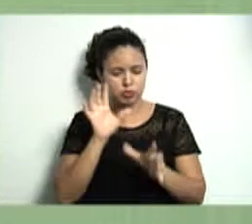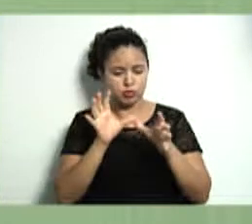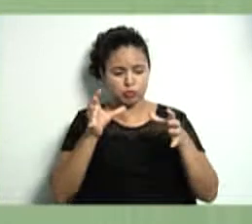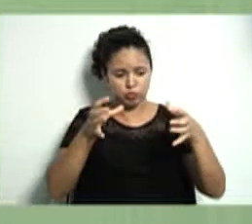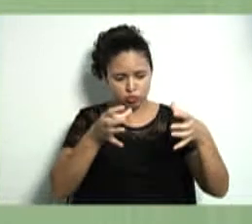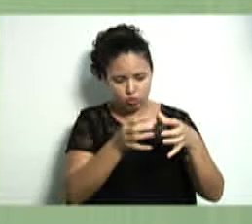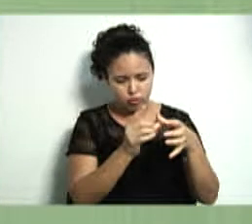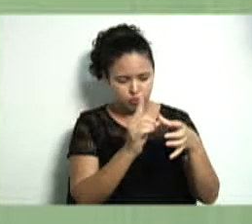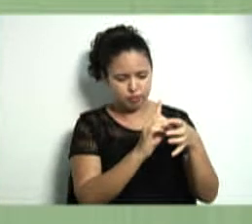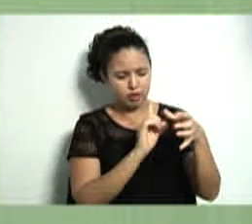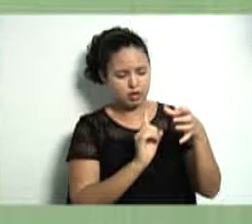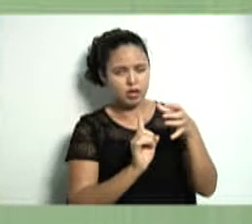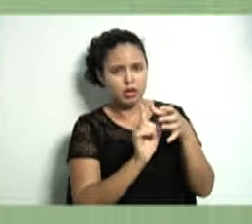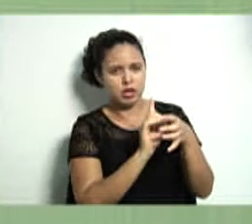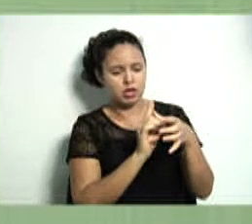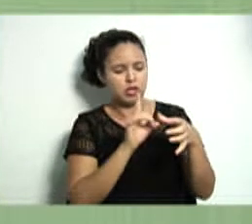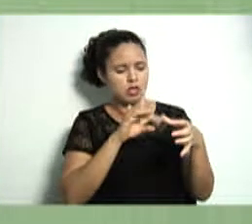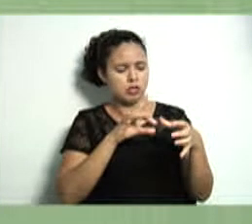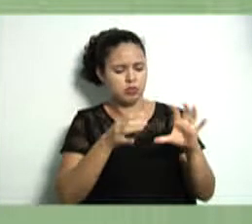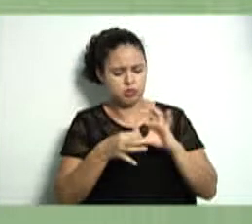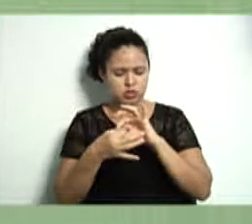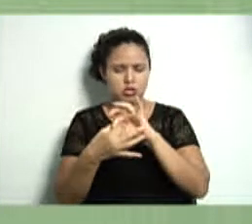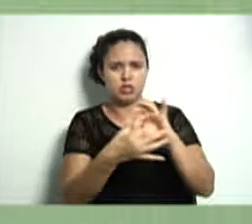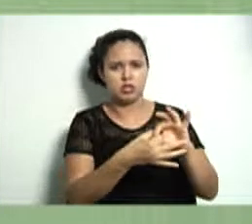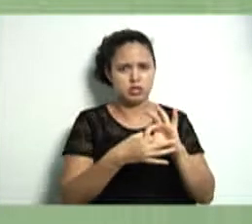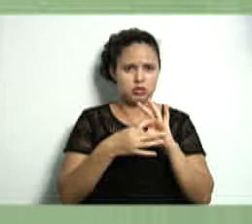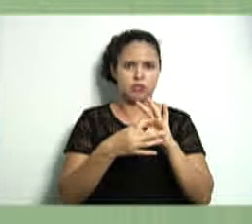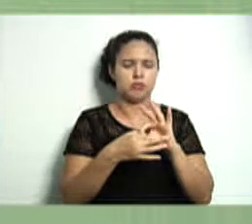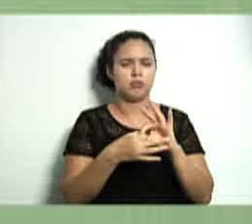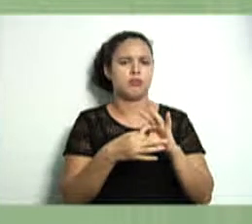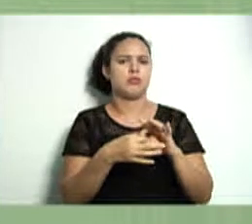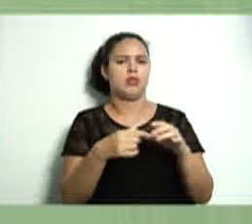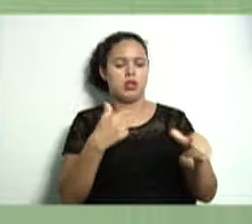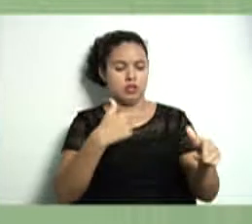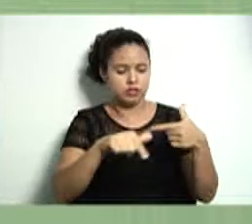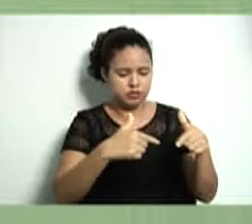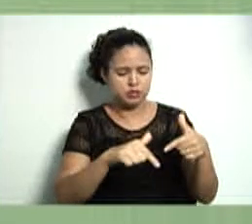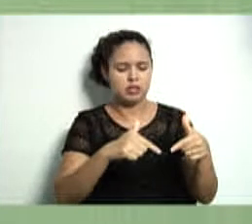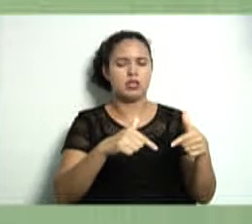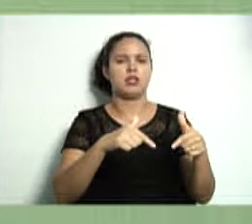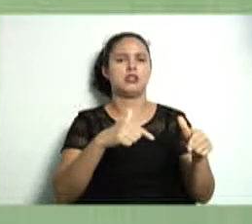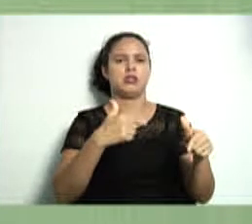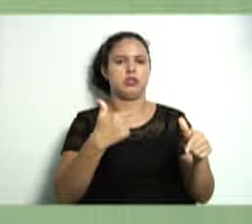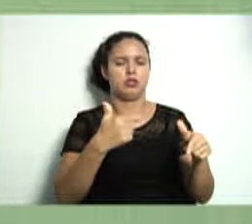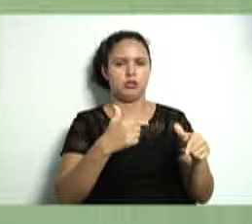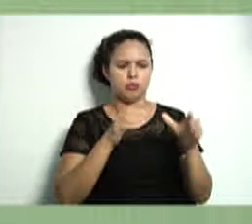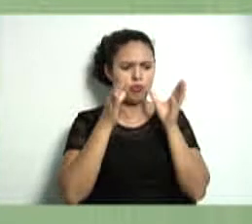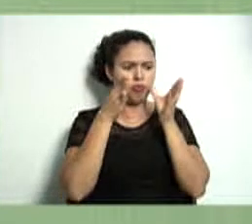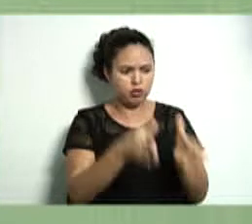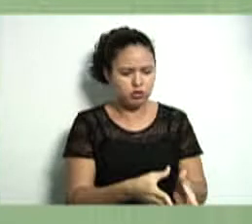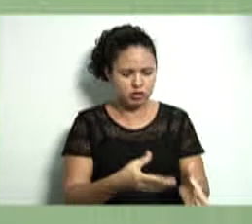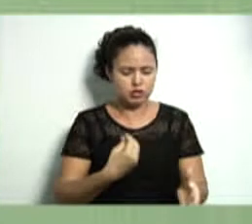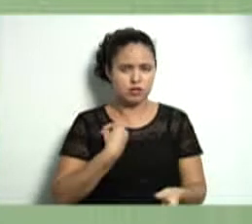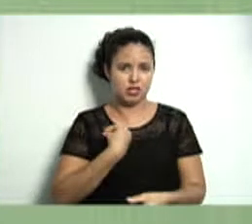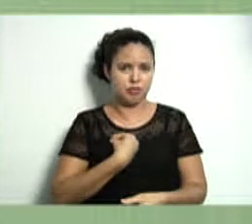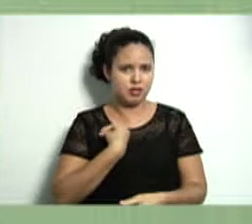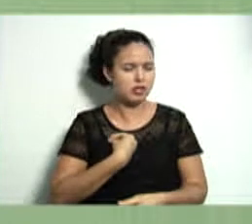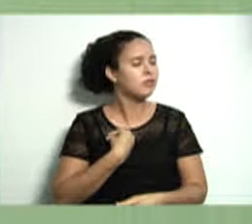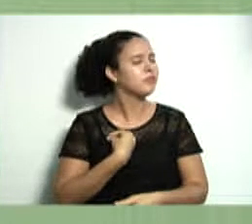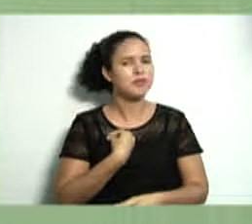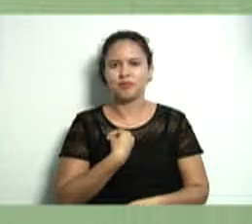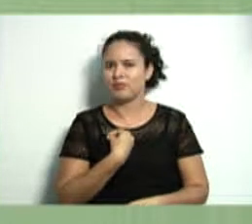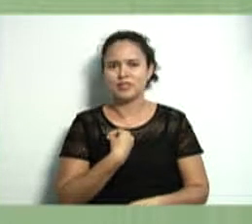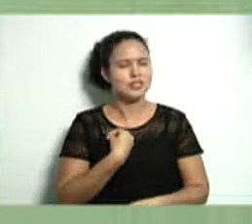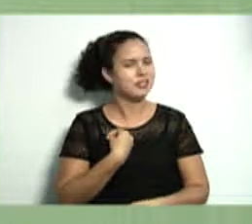atividades relacionadas à produção de bens não se tornam uma parte específica da vida, não há um mundo do